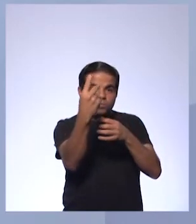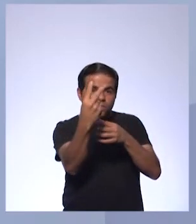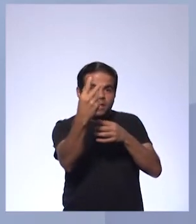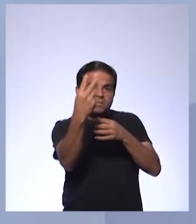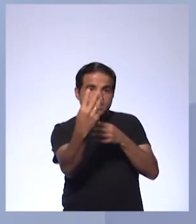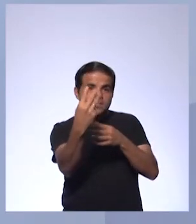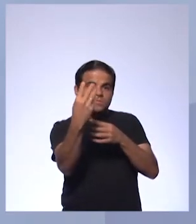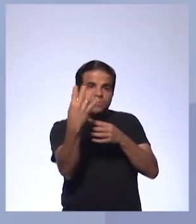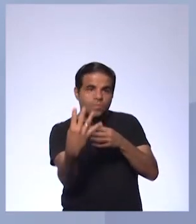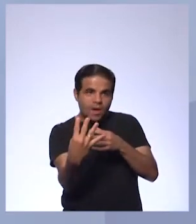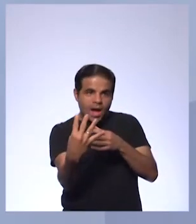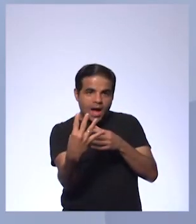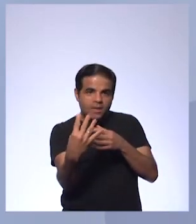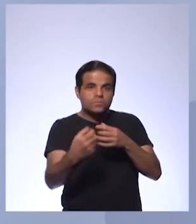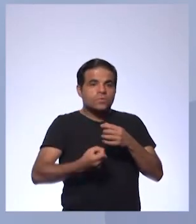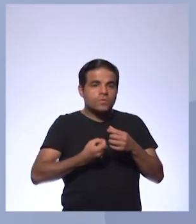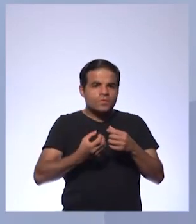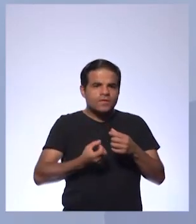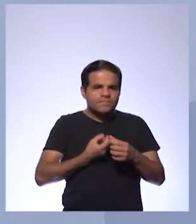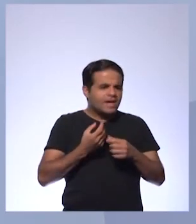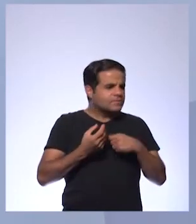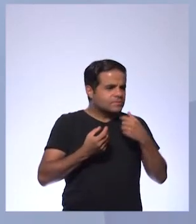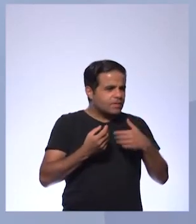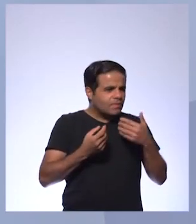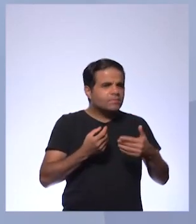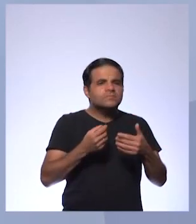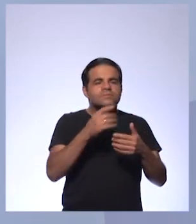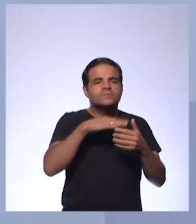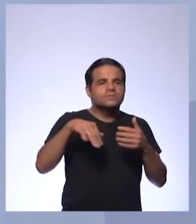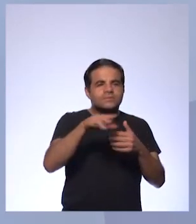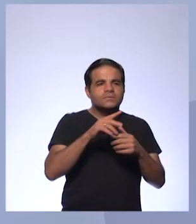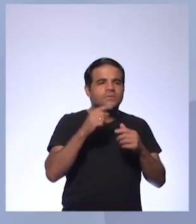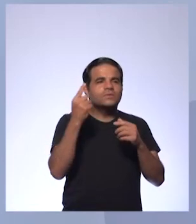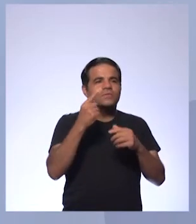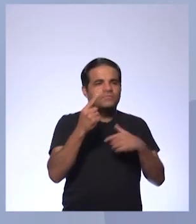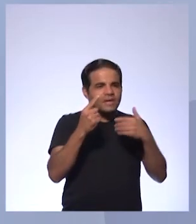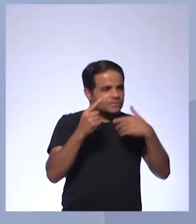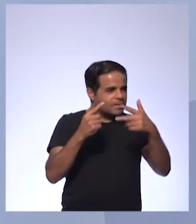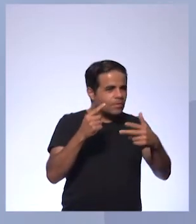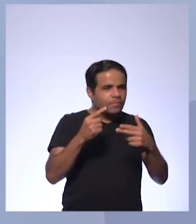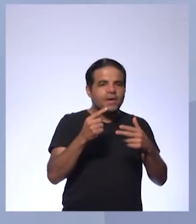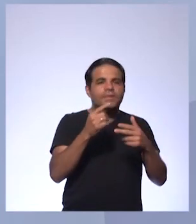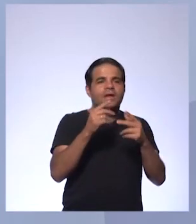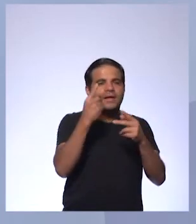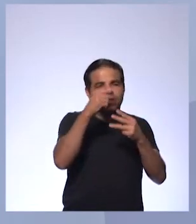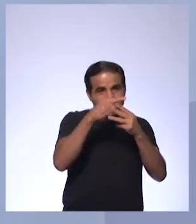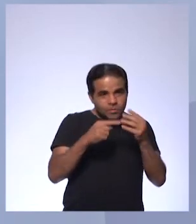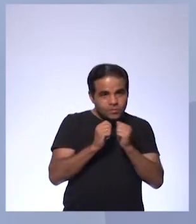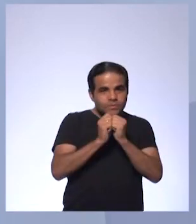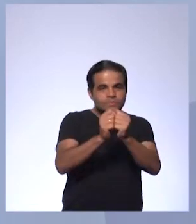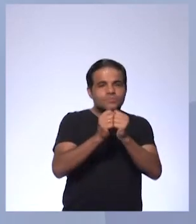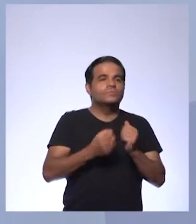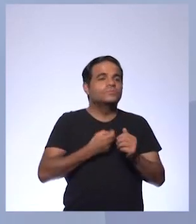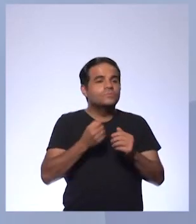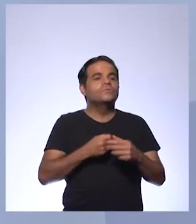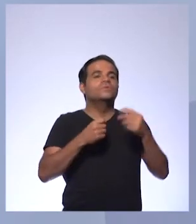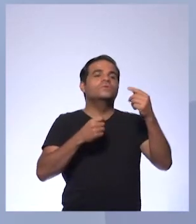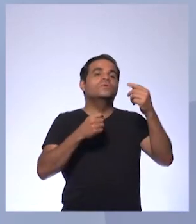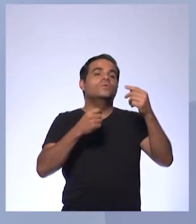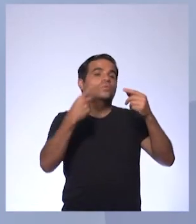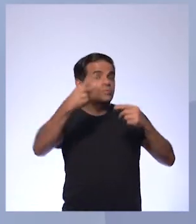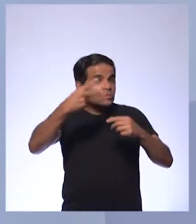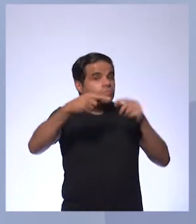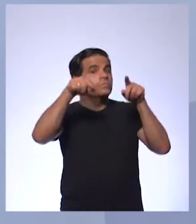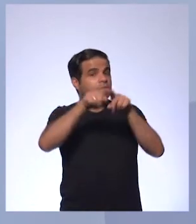2, 3, 4 versos juntos. O primeiro quarteto, então, é o conjunto de 4 versos. O segundo